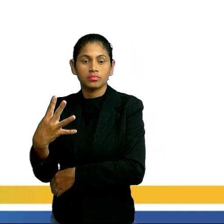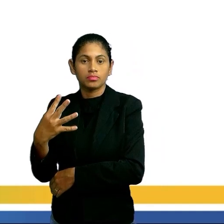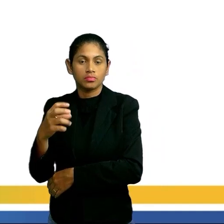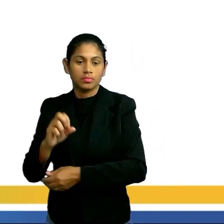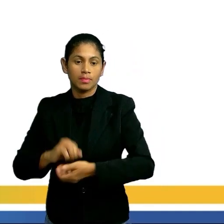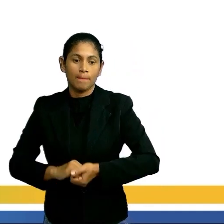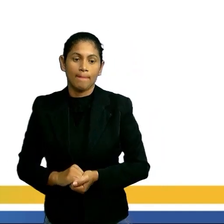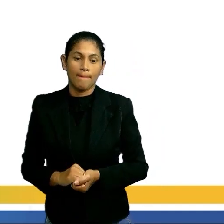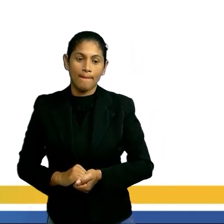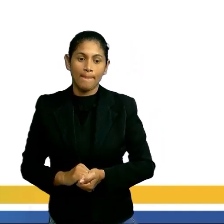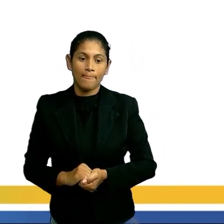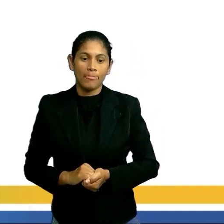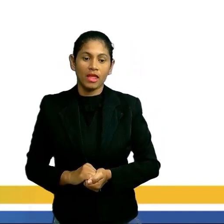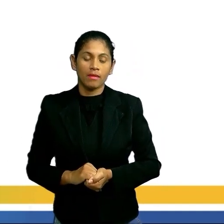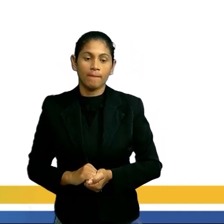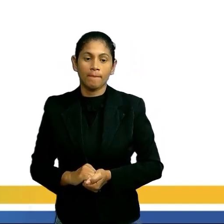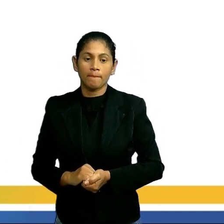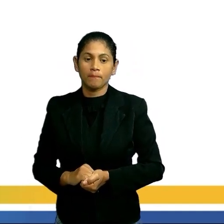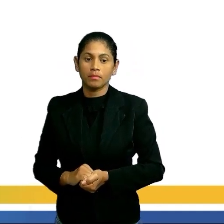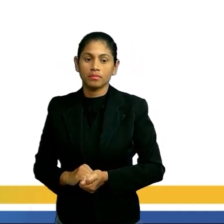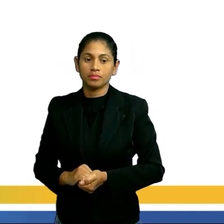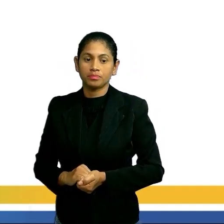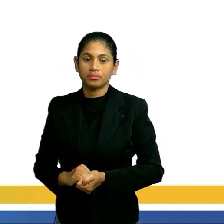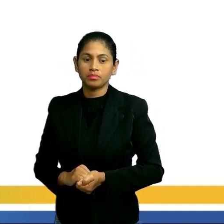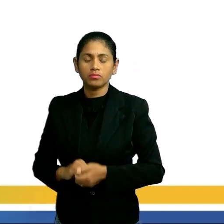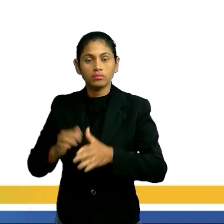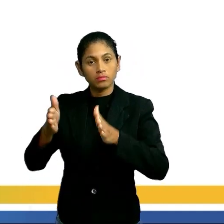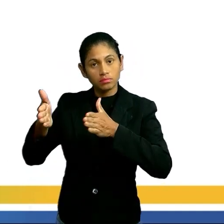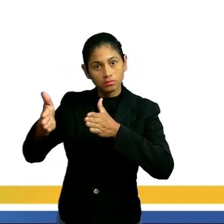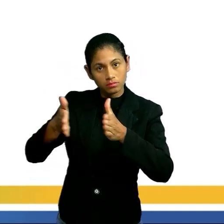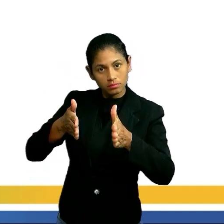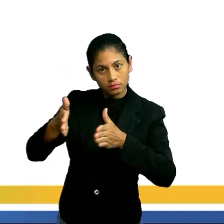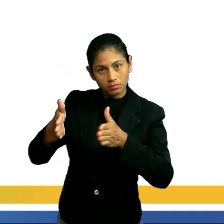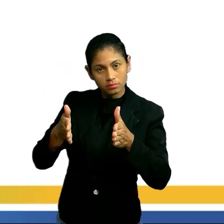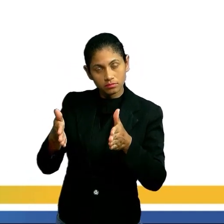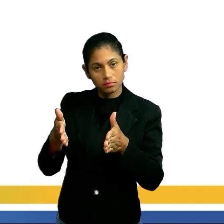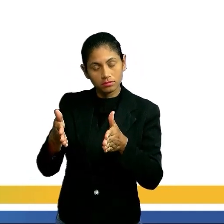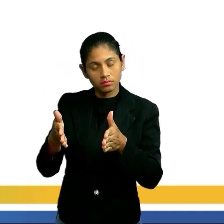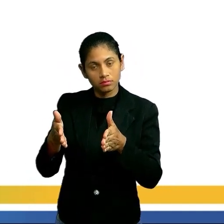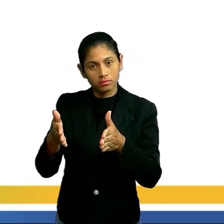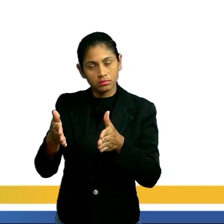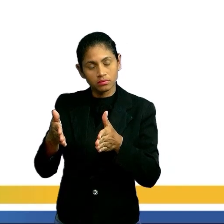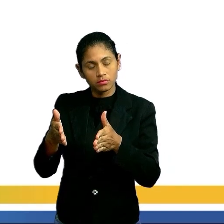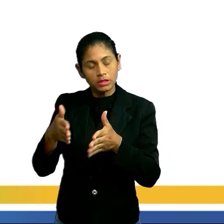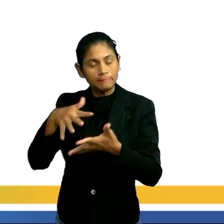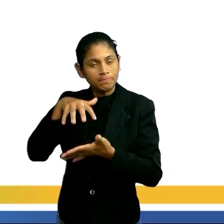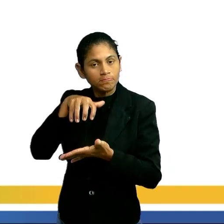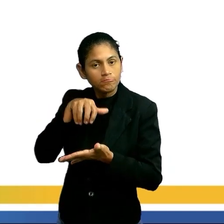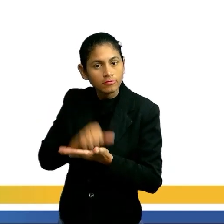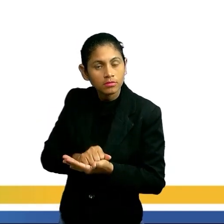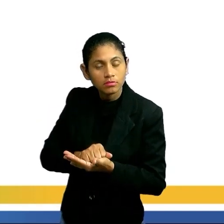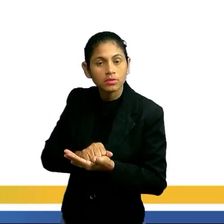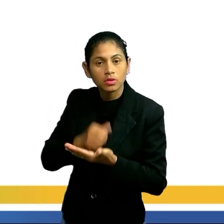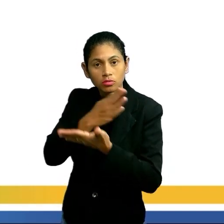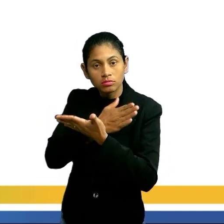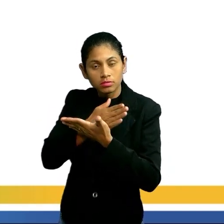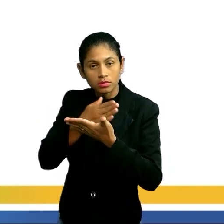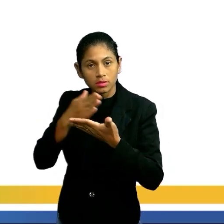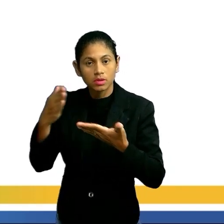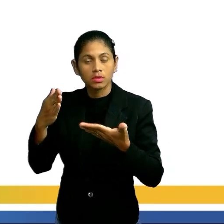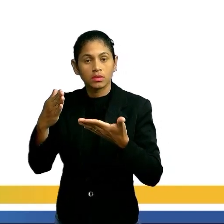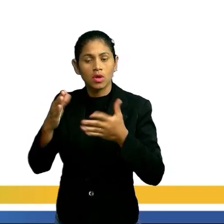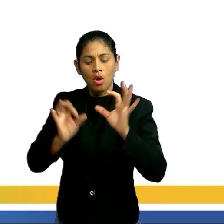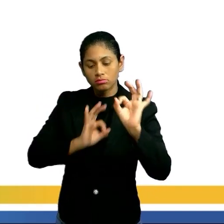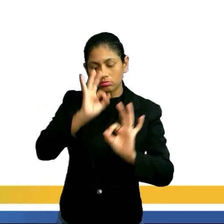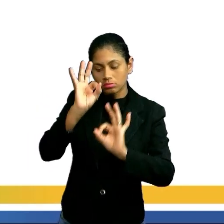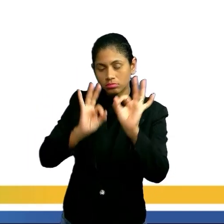a 1985. Esse período ele é marcado, inicialmente pela